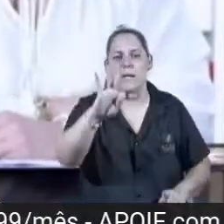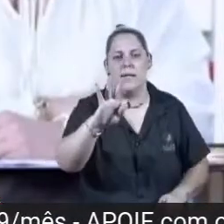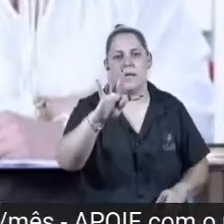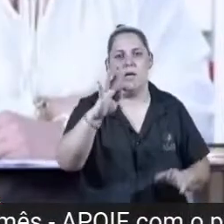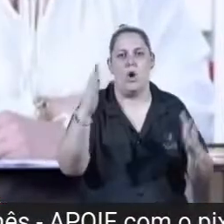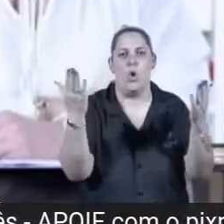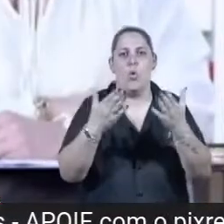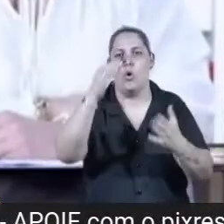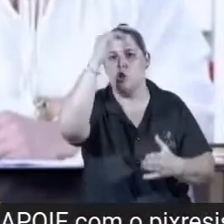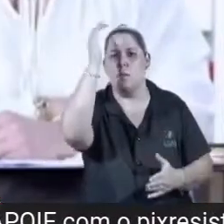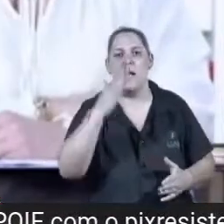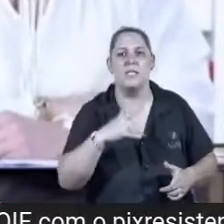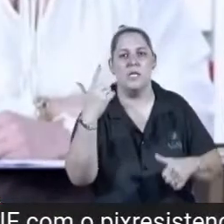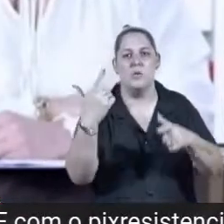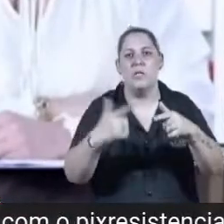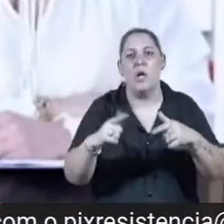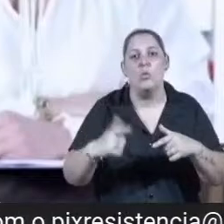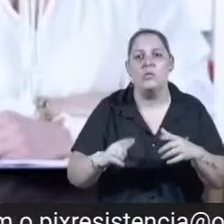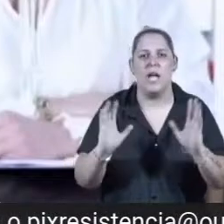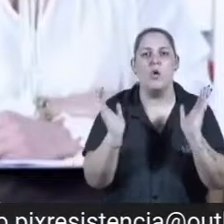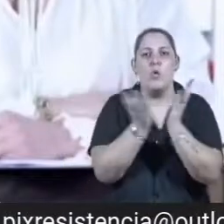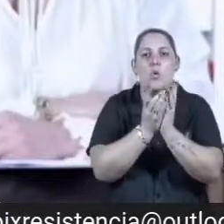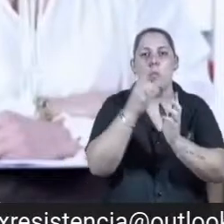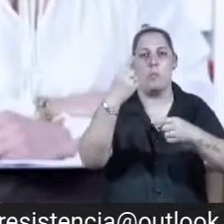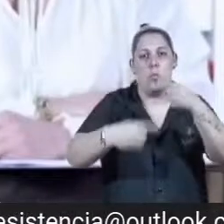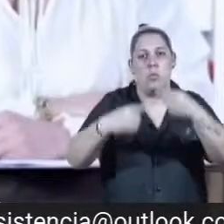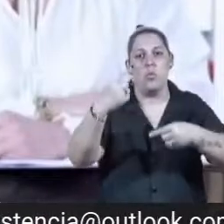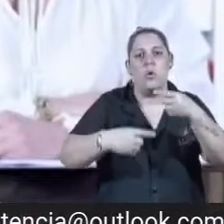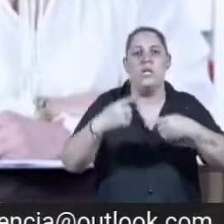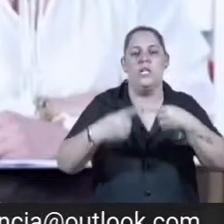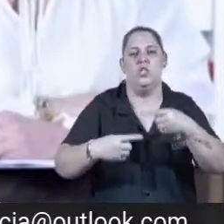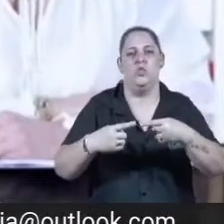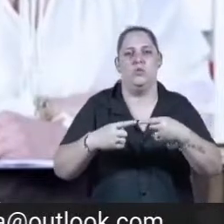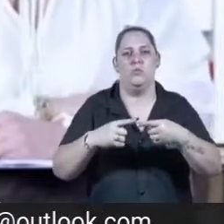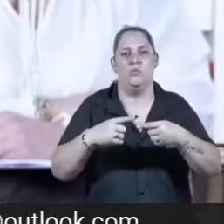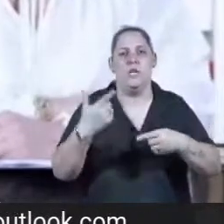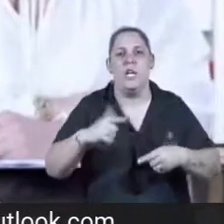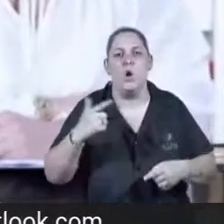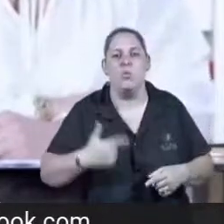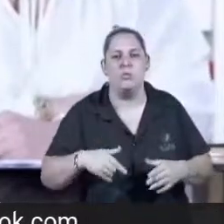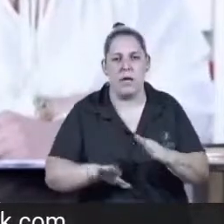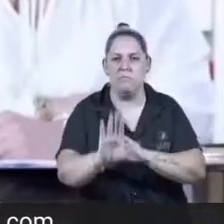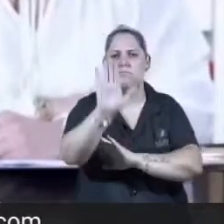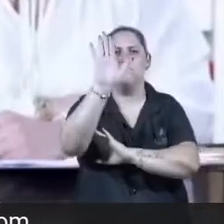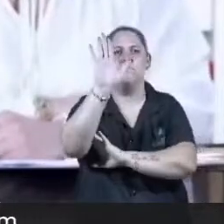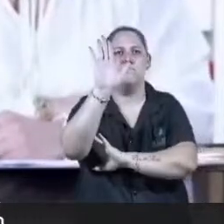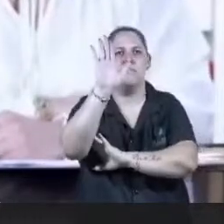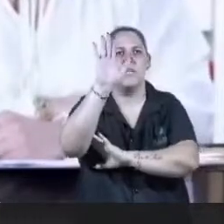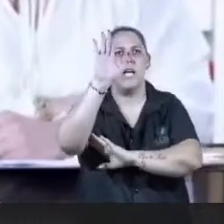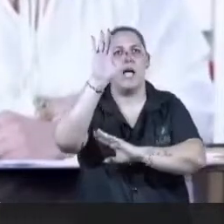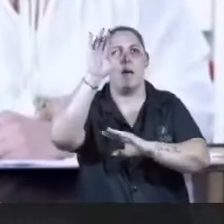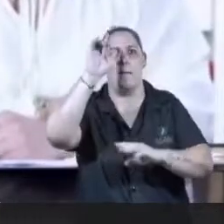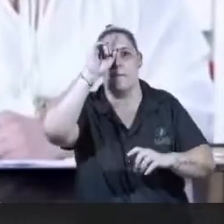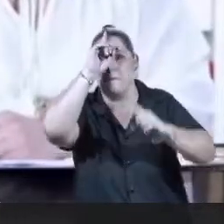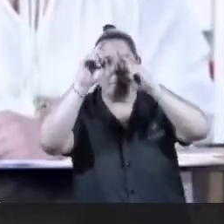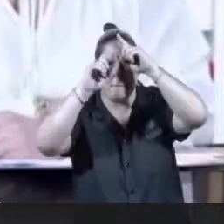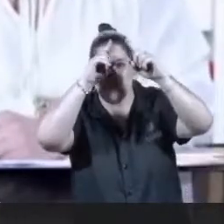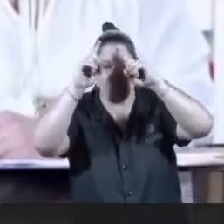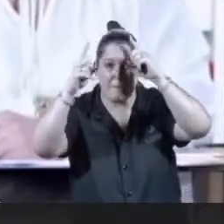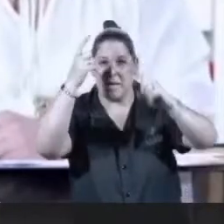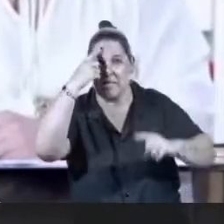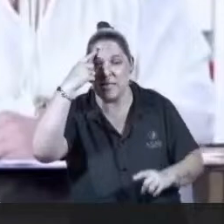mais partido político como antigamente. Os partidos não têm manifesto, não têm definição ideológica, não têm programa